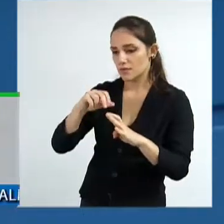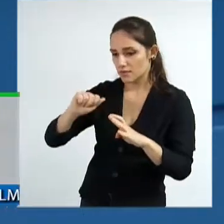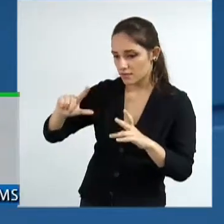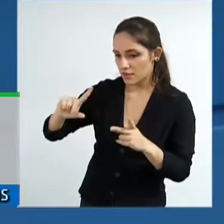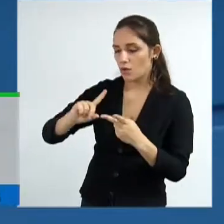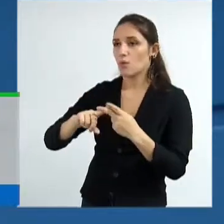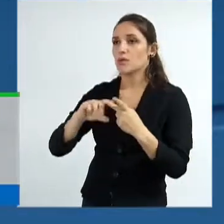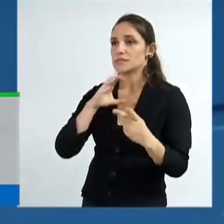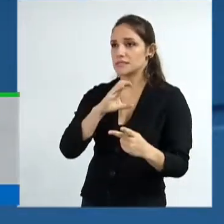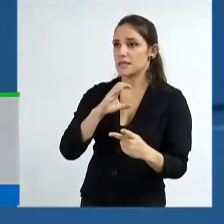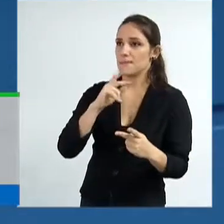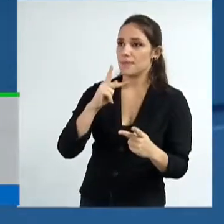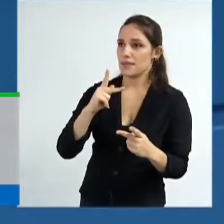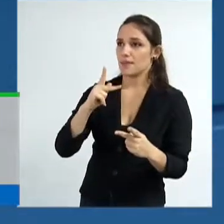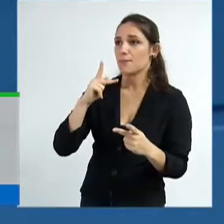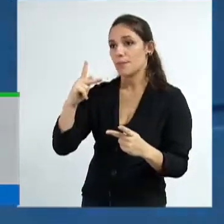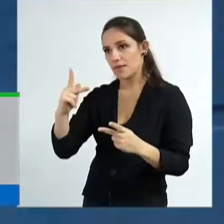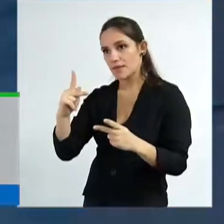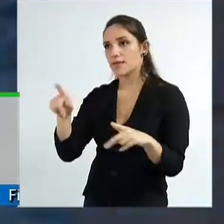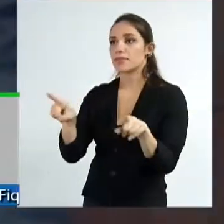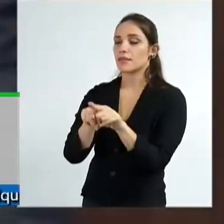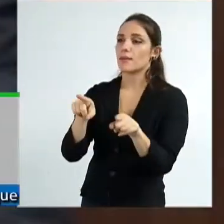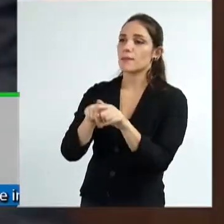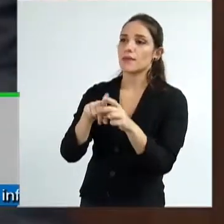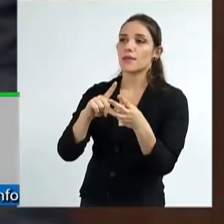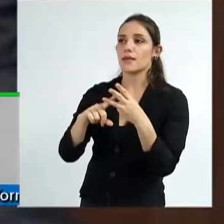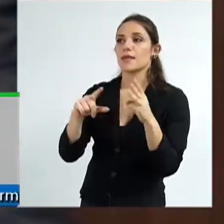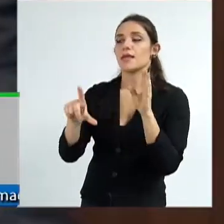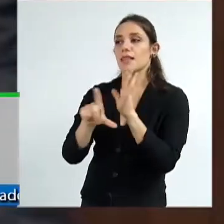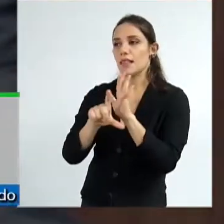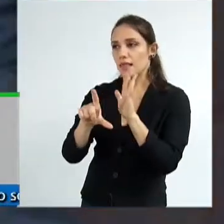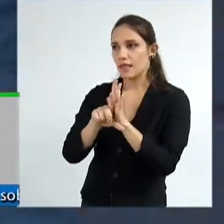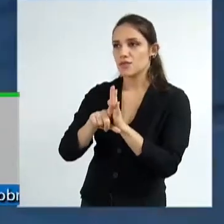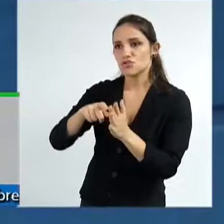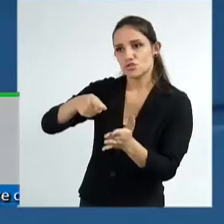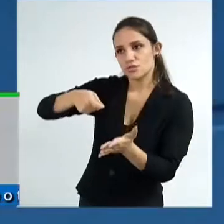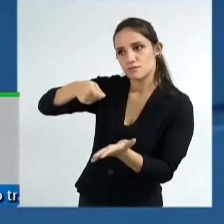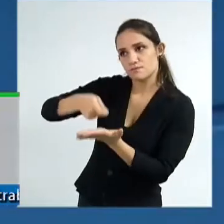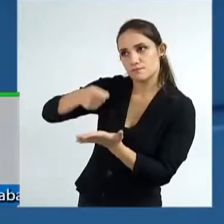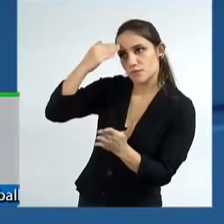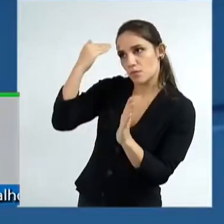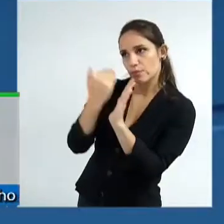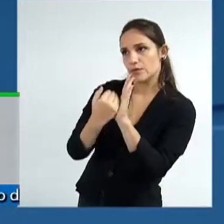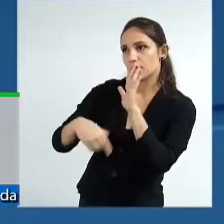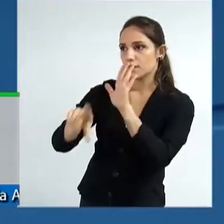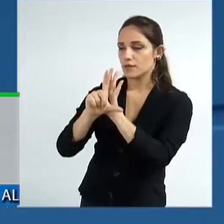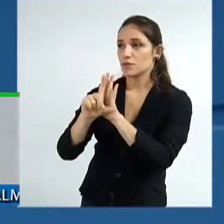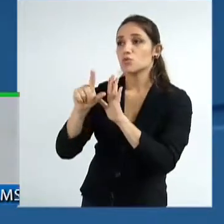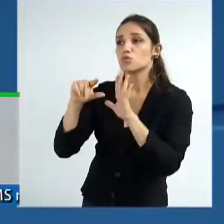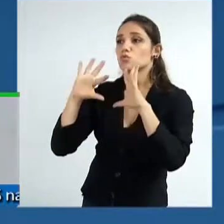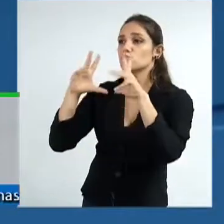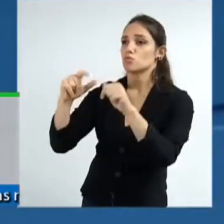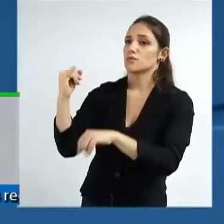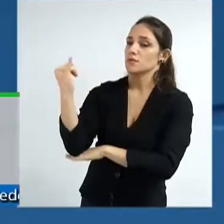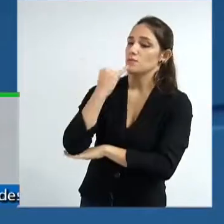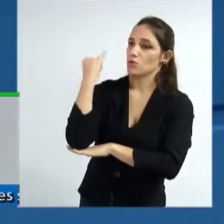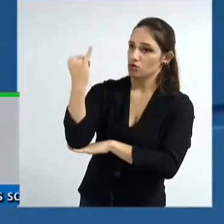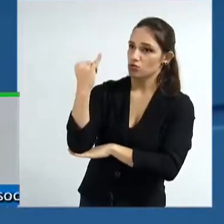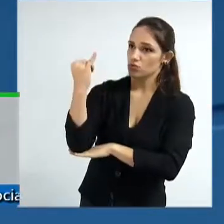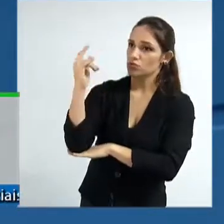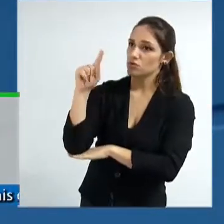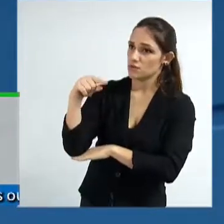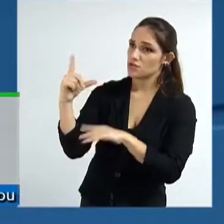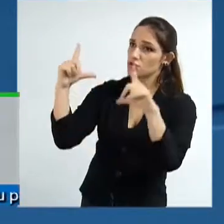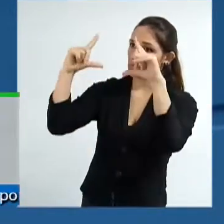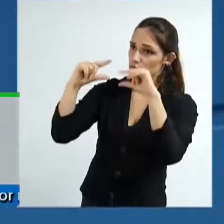de Processo Penal e também na Lei de Execução Penal. Então, tudo aquilo que é importante para que nós possamos